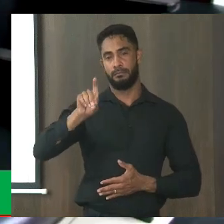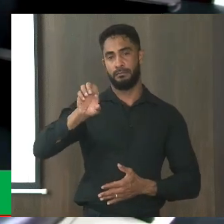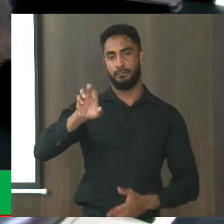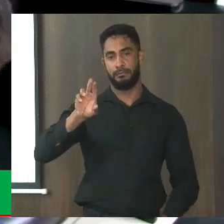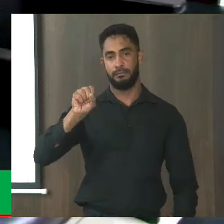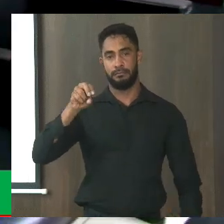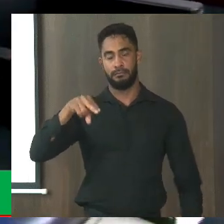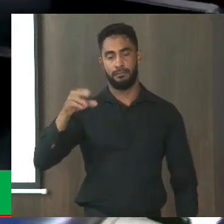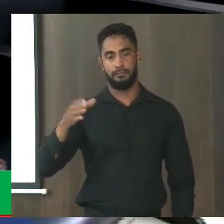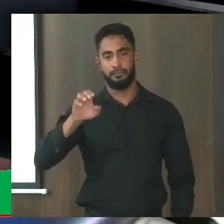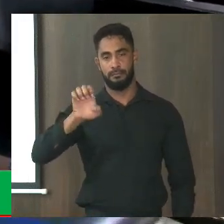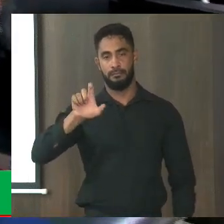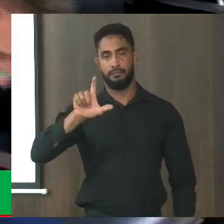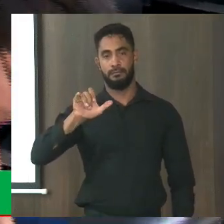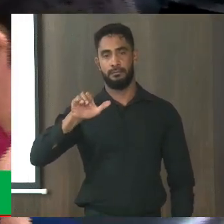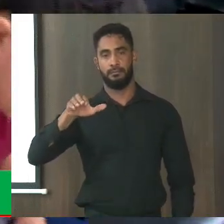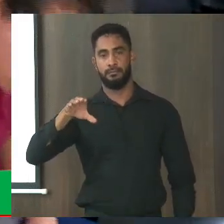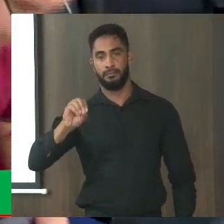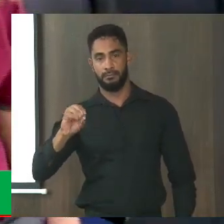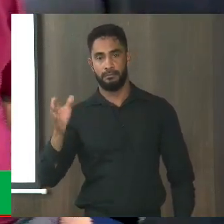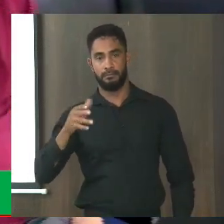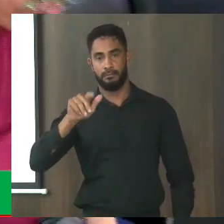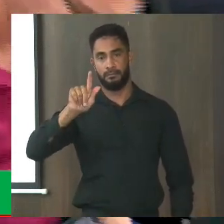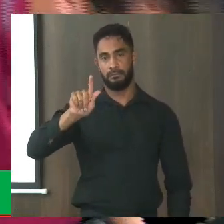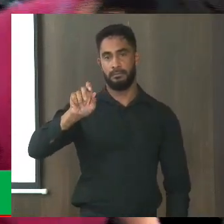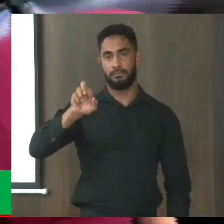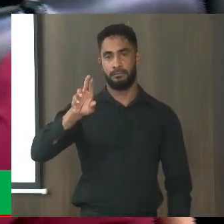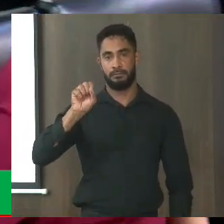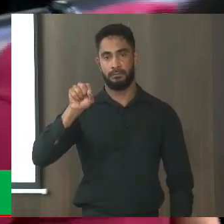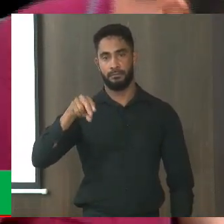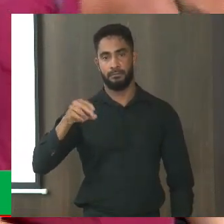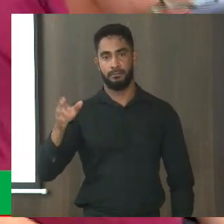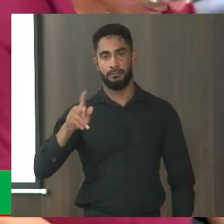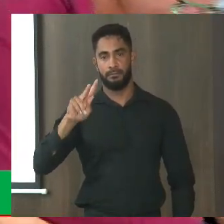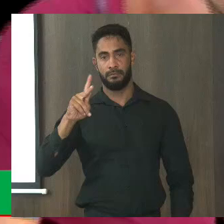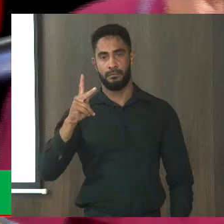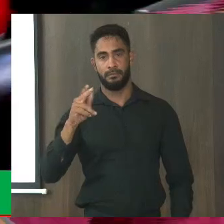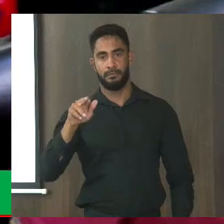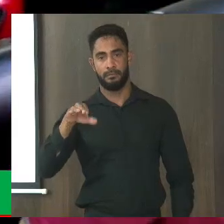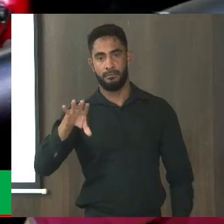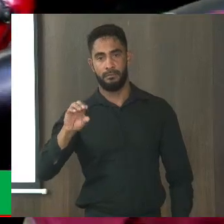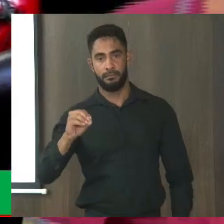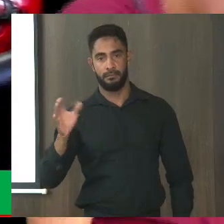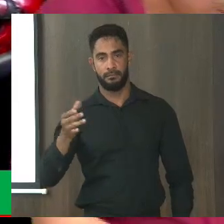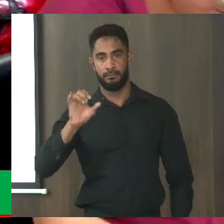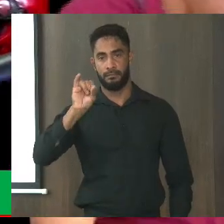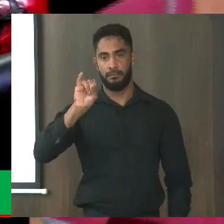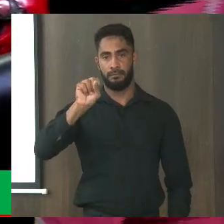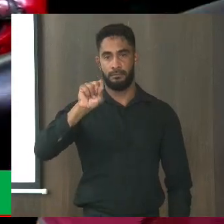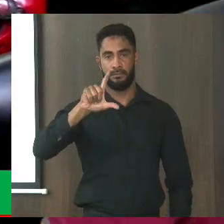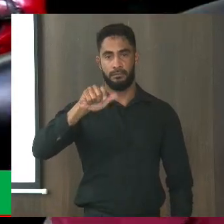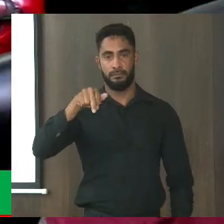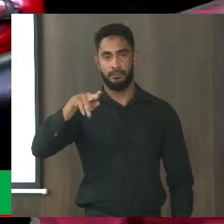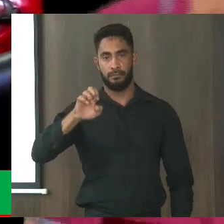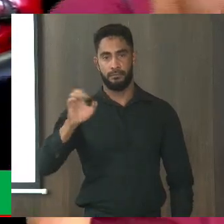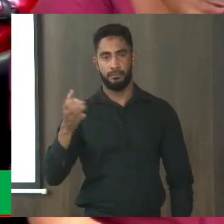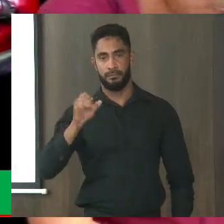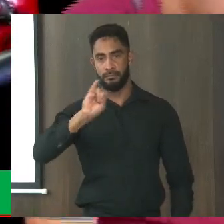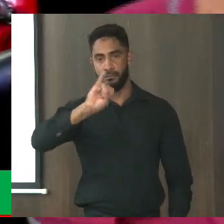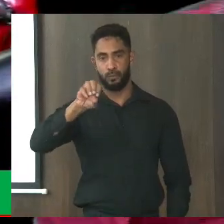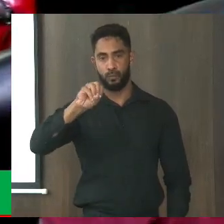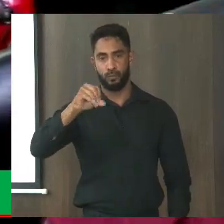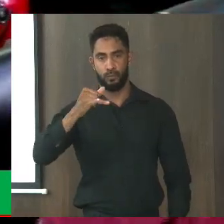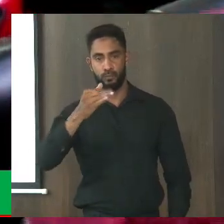Elismácio Borges Ferreira, Gerson do Espírito Santo de Souza, Hugo Leonardo Dias Caires, Islane da Silva Pedro, João Pereira da